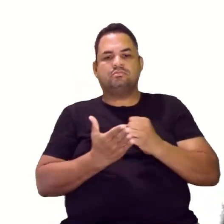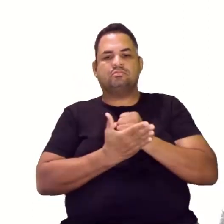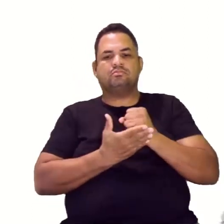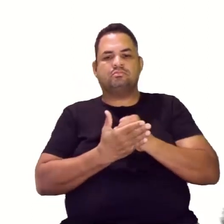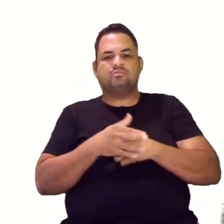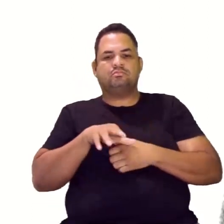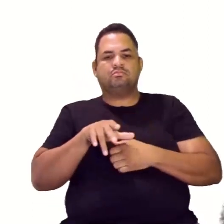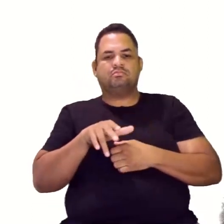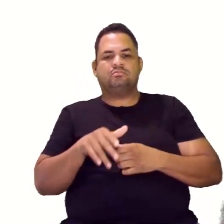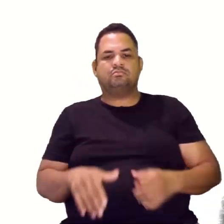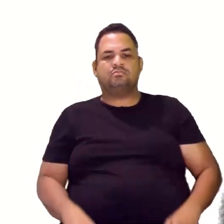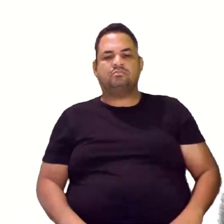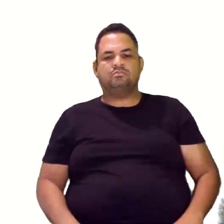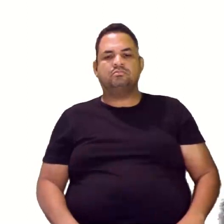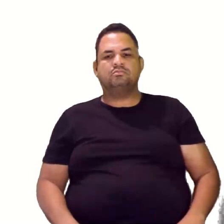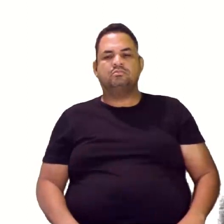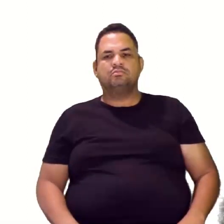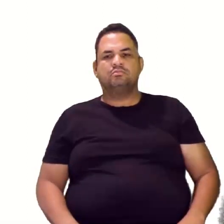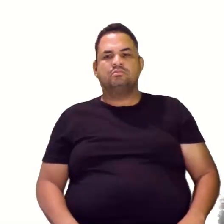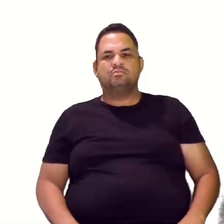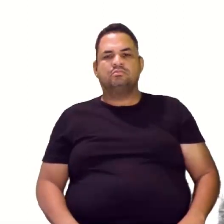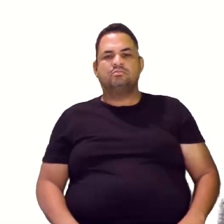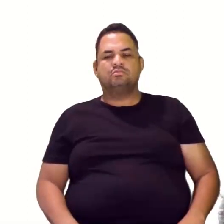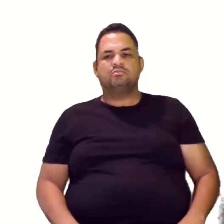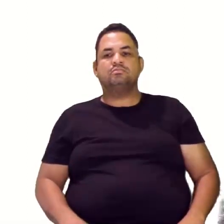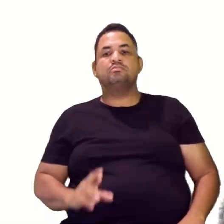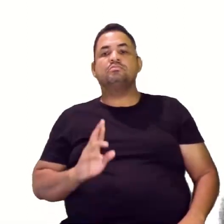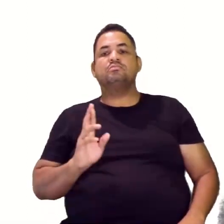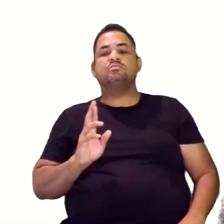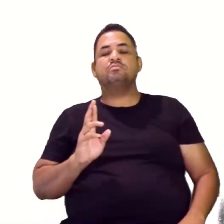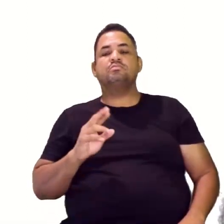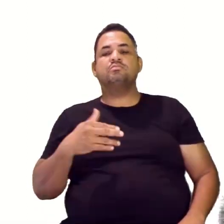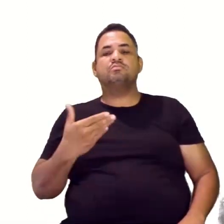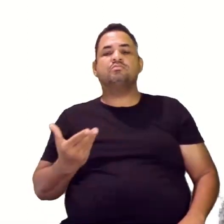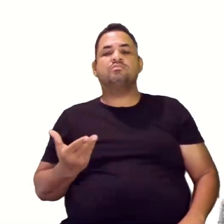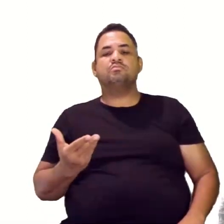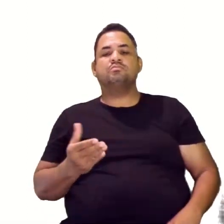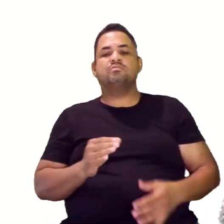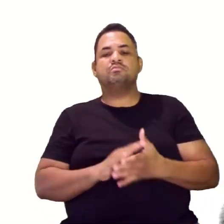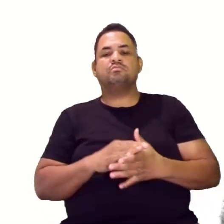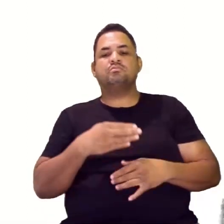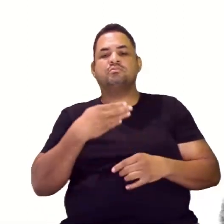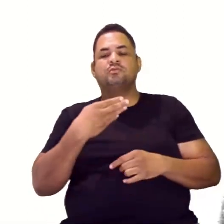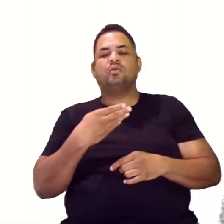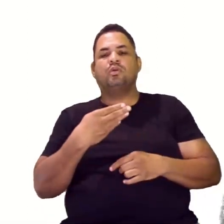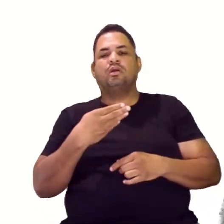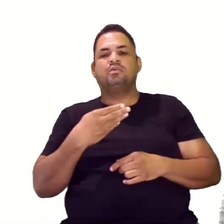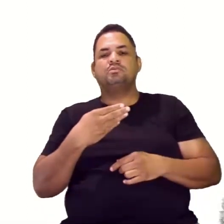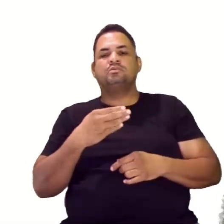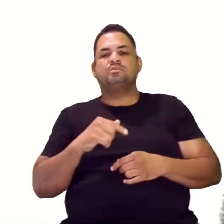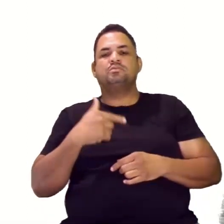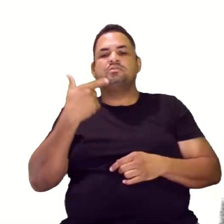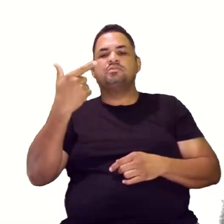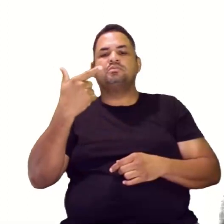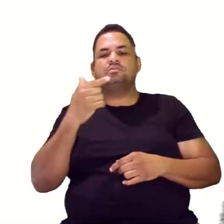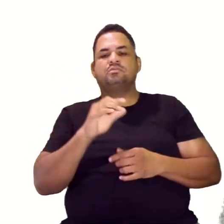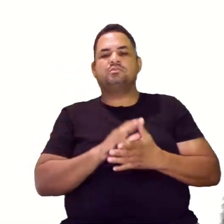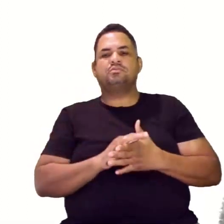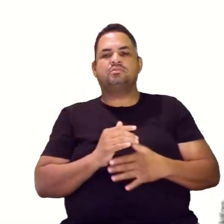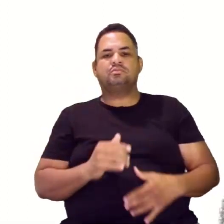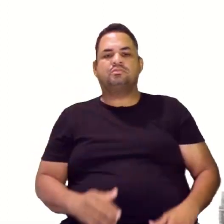mesma base, né? Vamos aqui em cima. Quem é o nosso 4 ao quadrado? Está no denominador. Eu quero